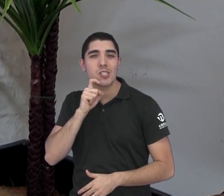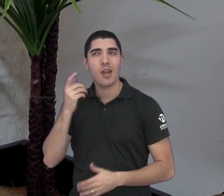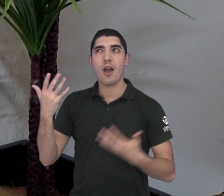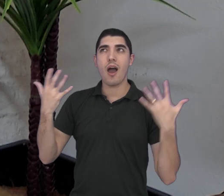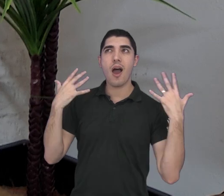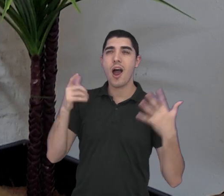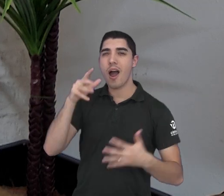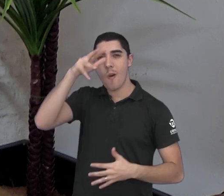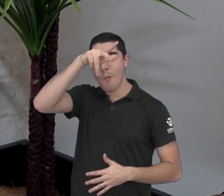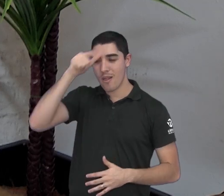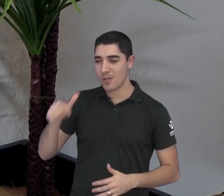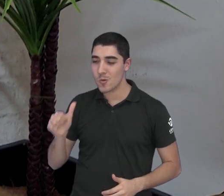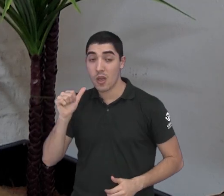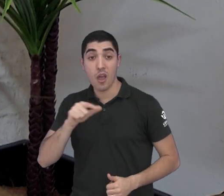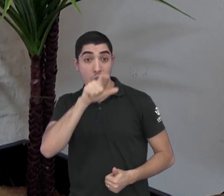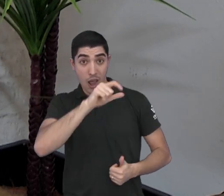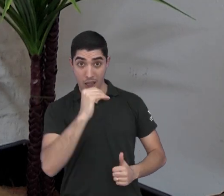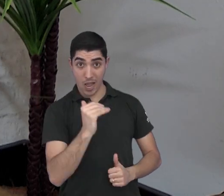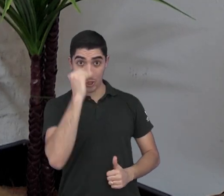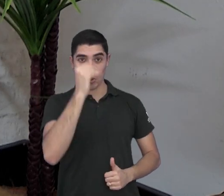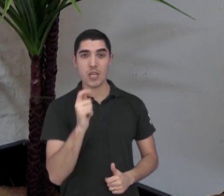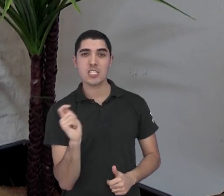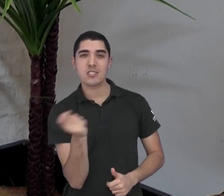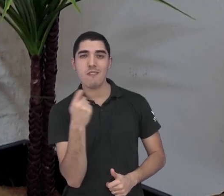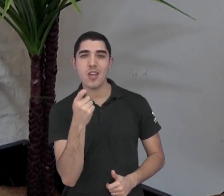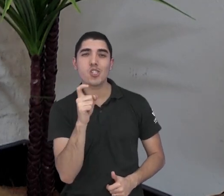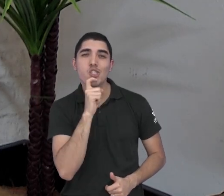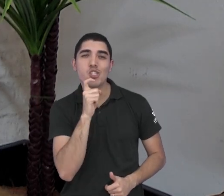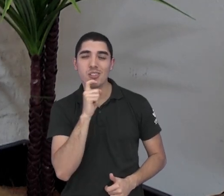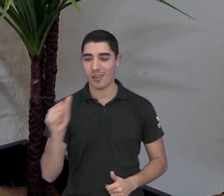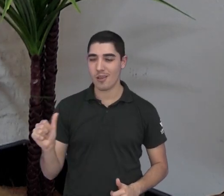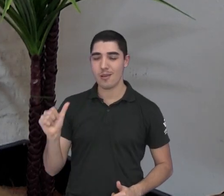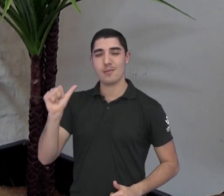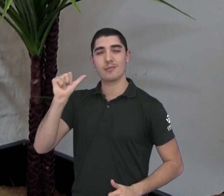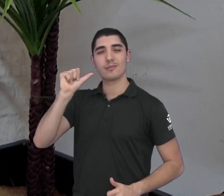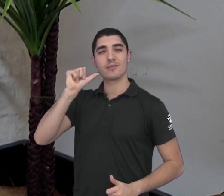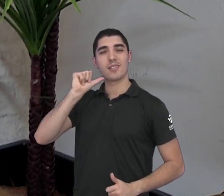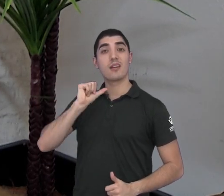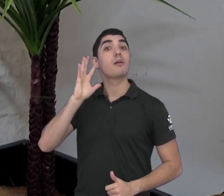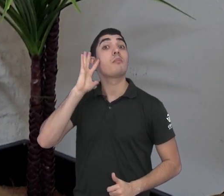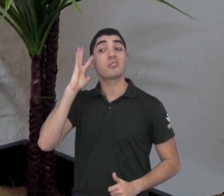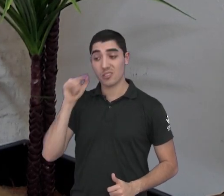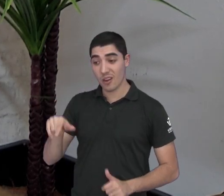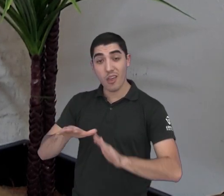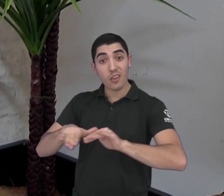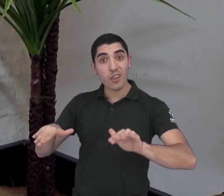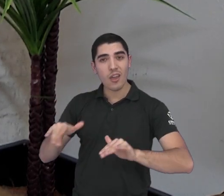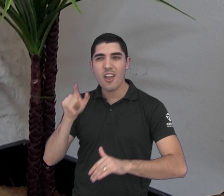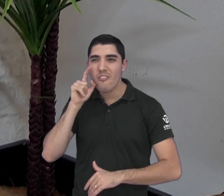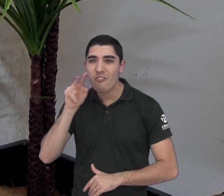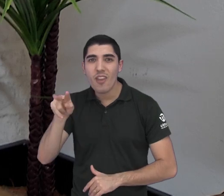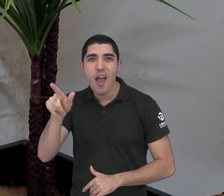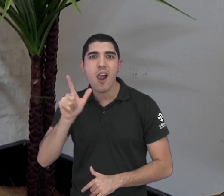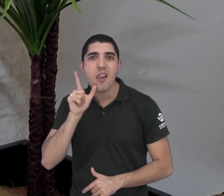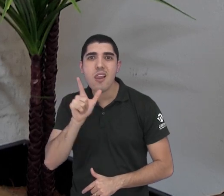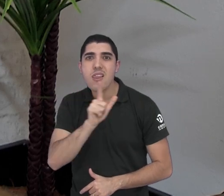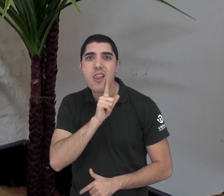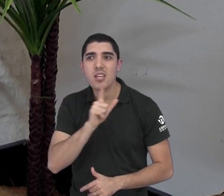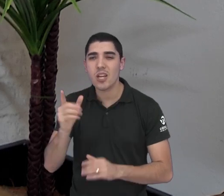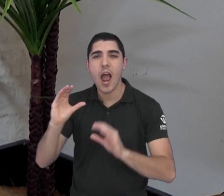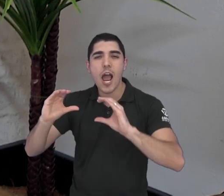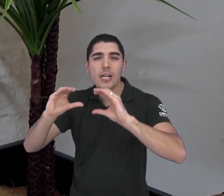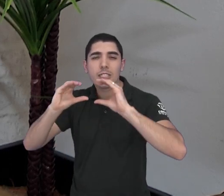de calor, né? Se para o adulto vem aquela cerveja gelada, bate uma vontade de tomar cerveja para se refrescar, imagina a criança, quando vê um